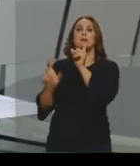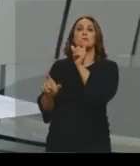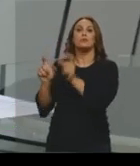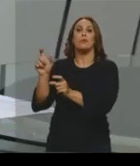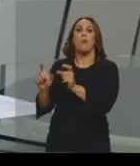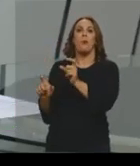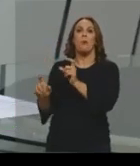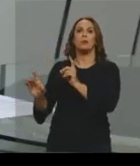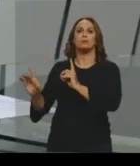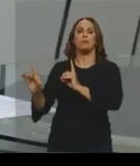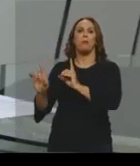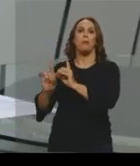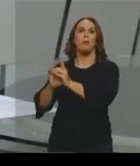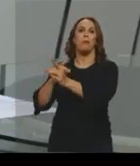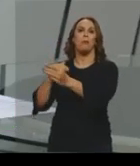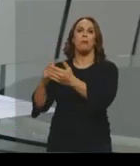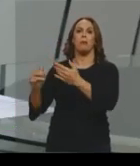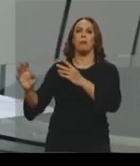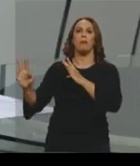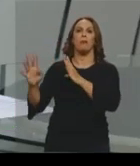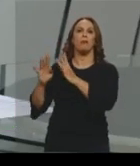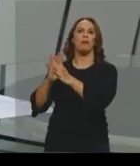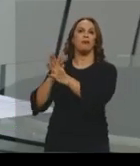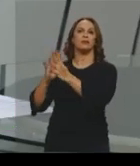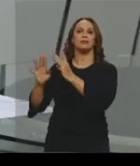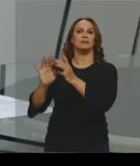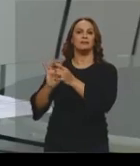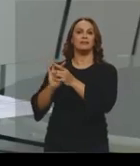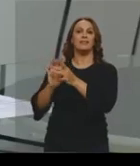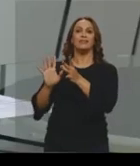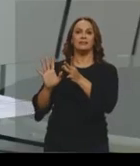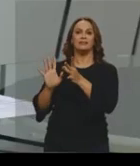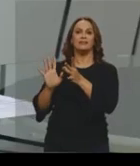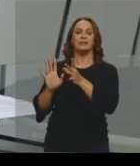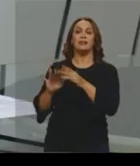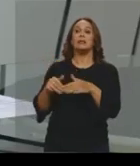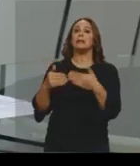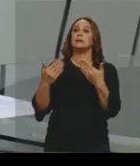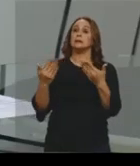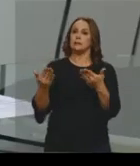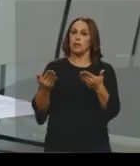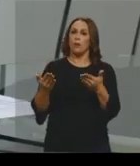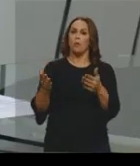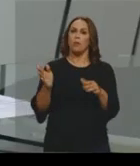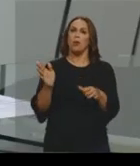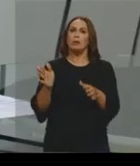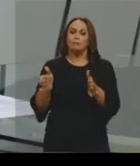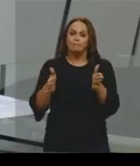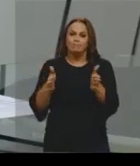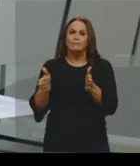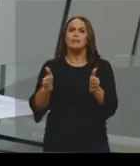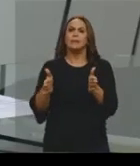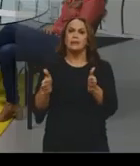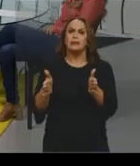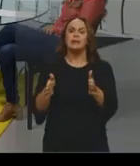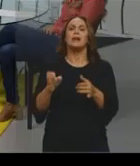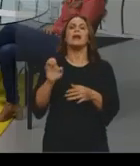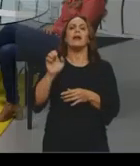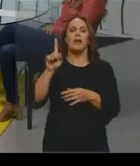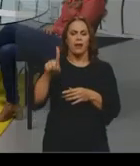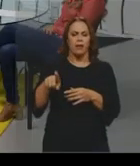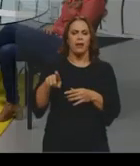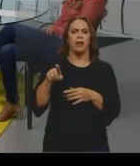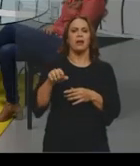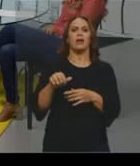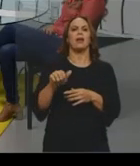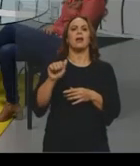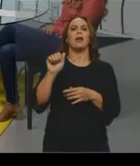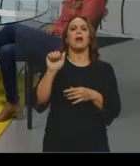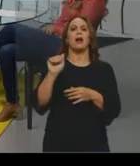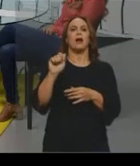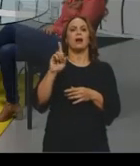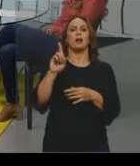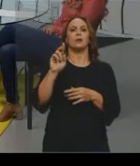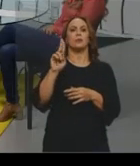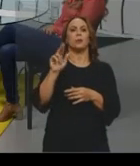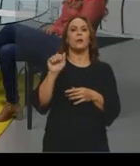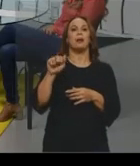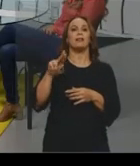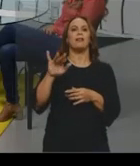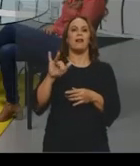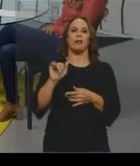em implantação. Então, no momento, o Mercosul ele ainda se caracteriza como uma união aduaneira. Ok,